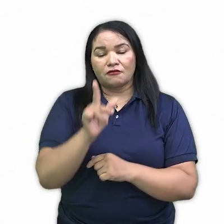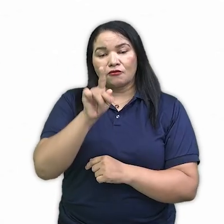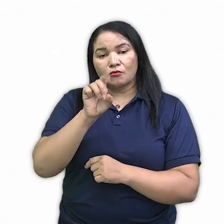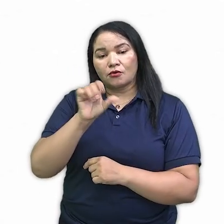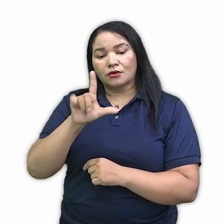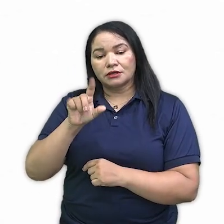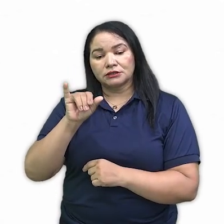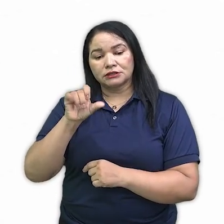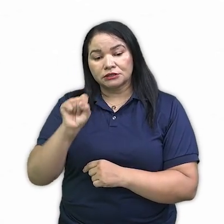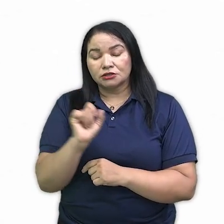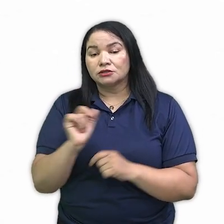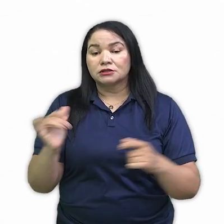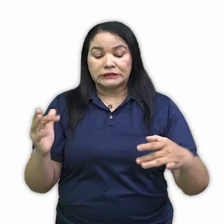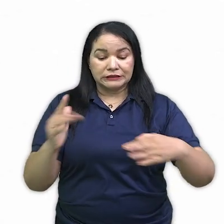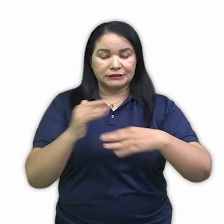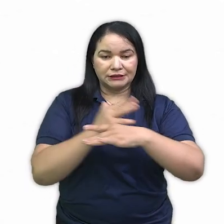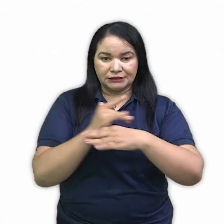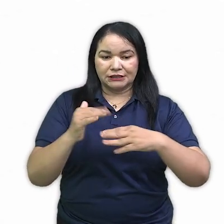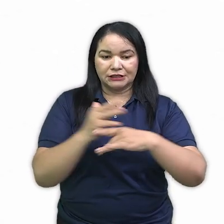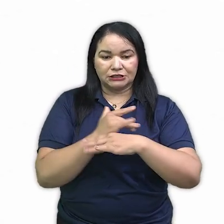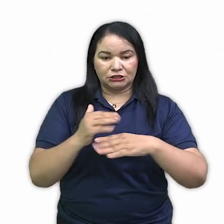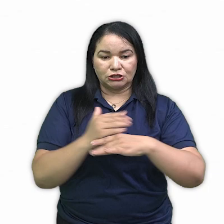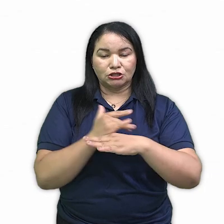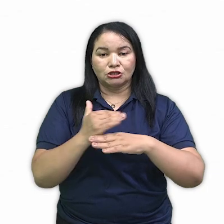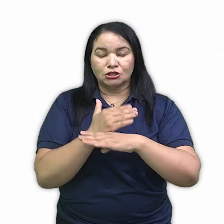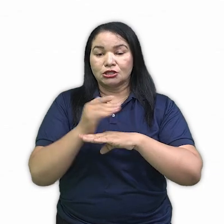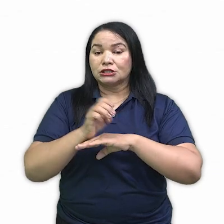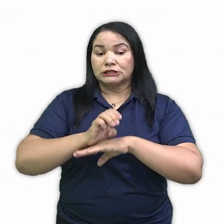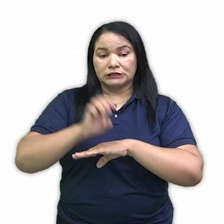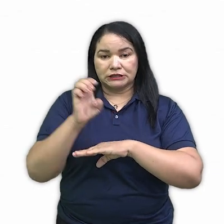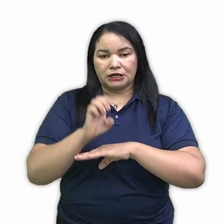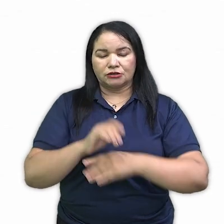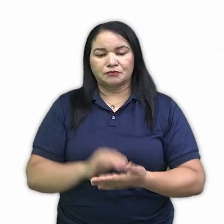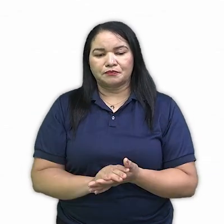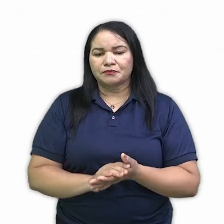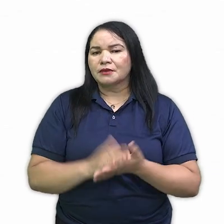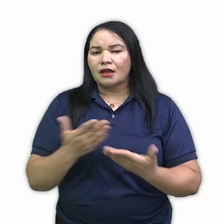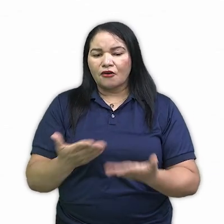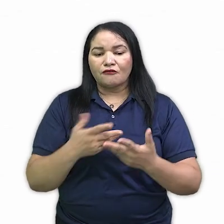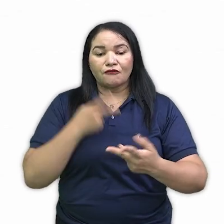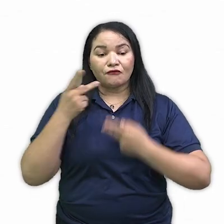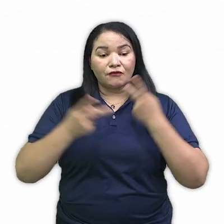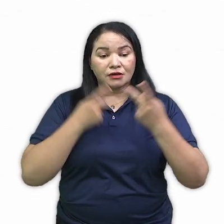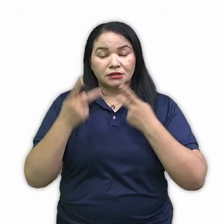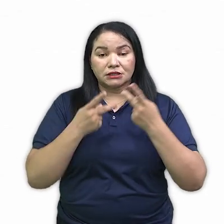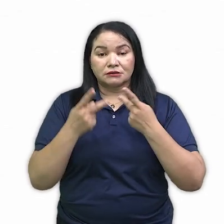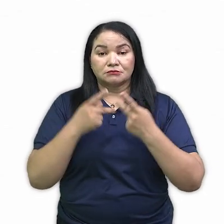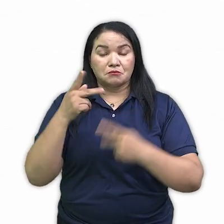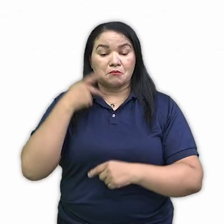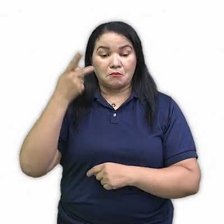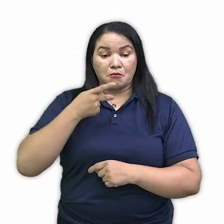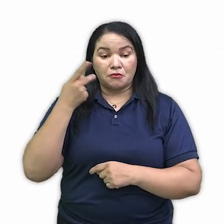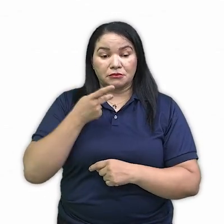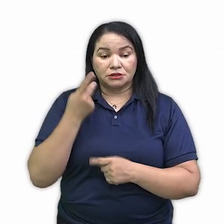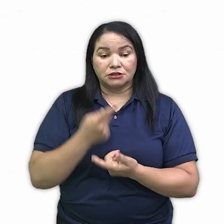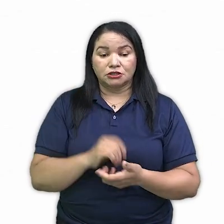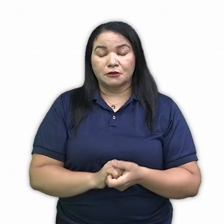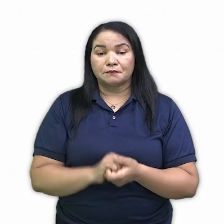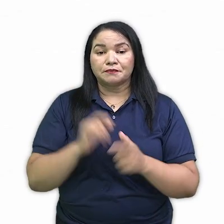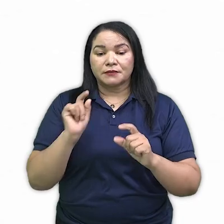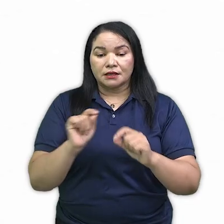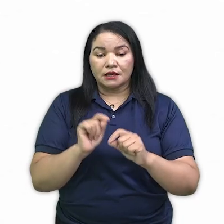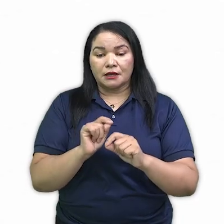grego, que significa cidade, estado. Portanto, quando nós falamos de política, nós estamos falando de algo